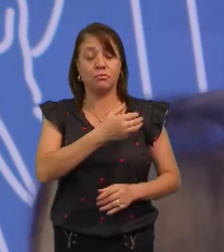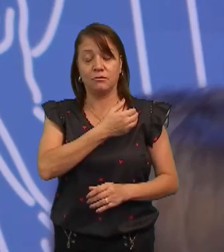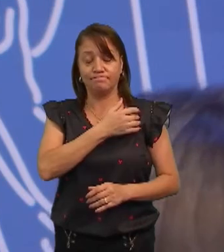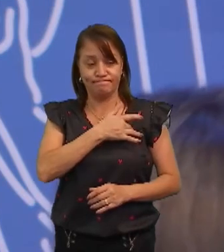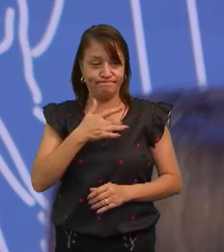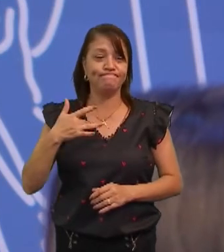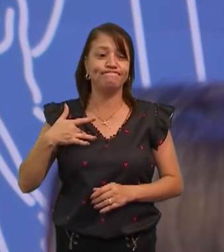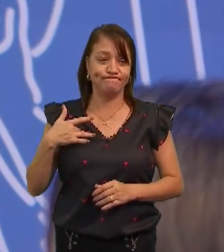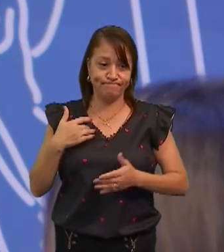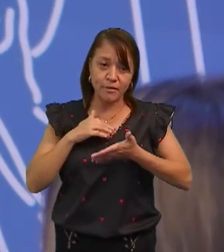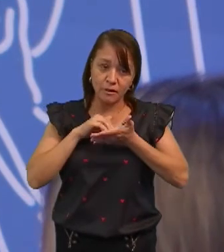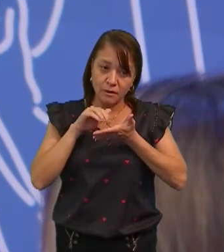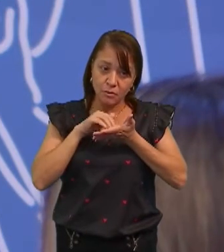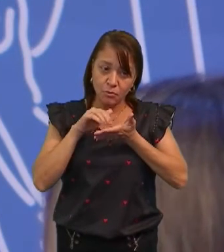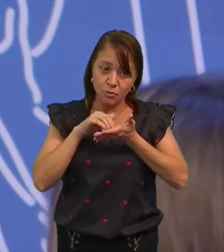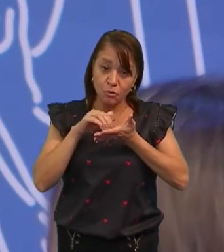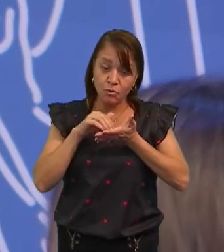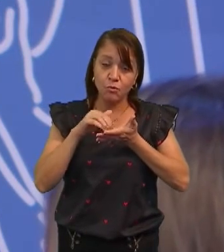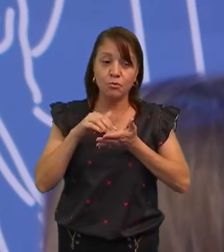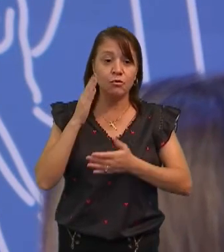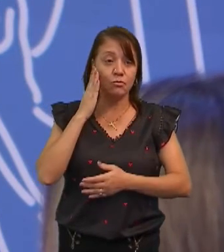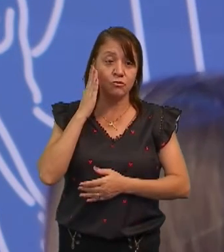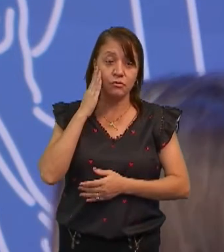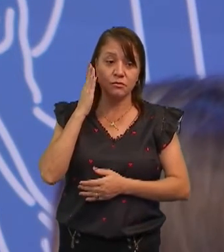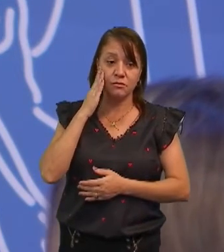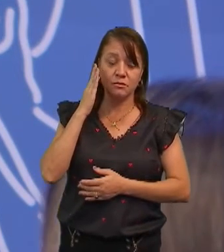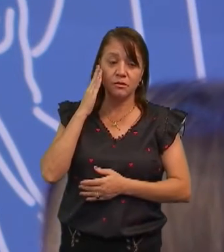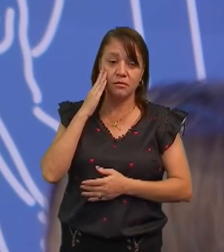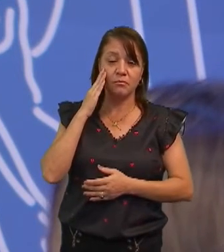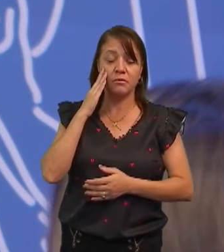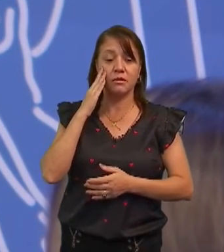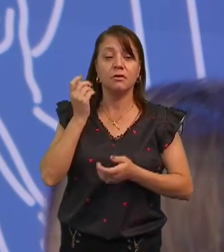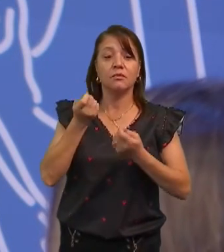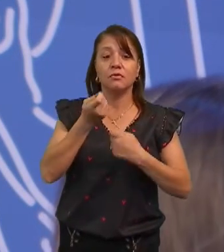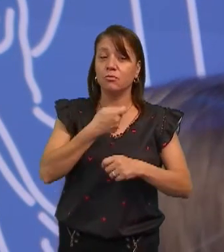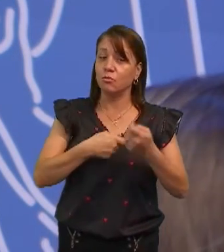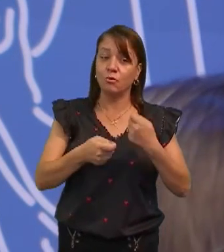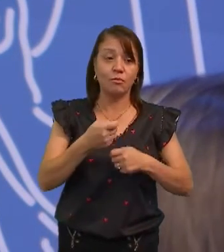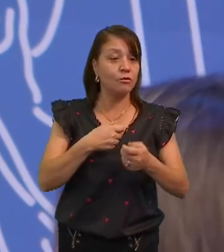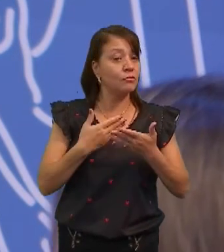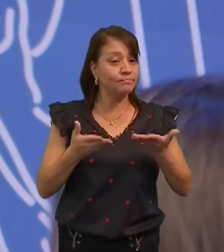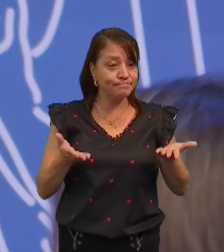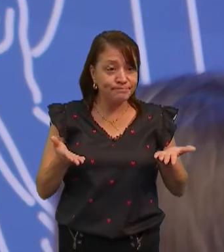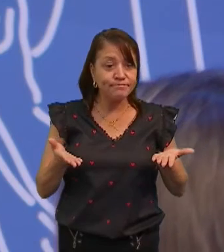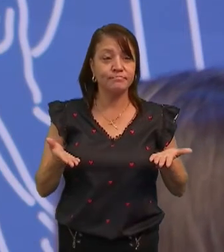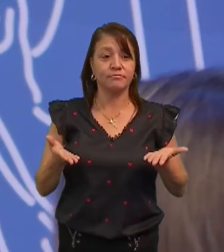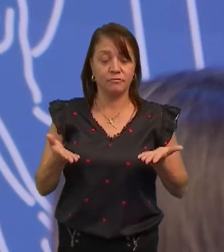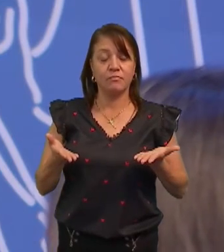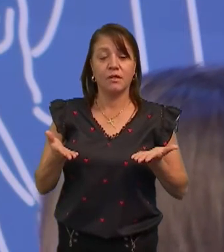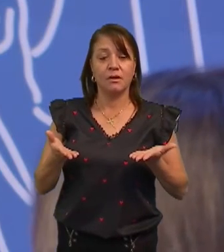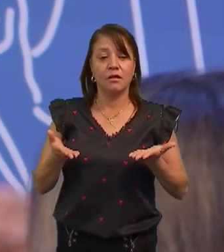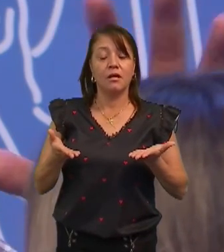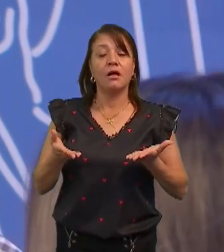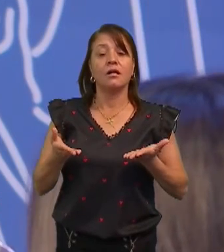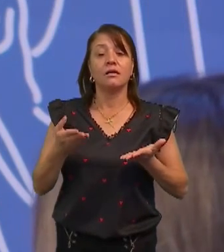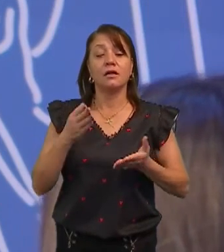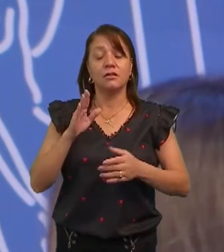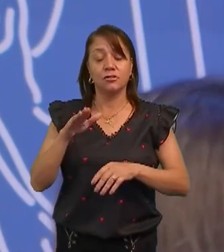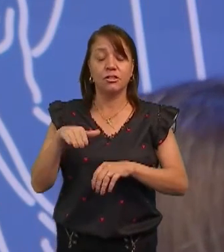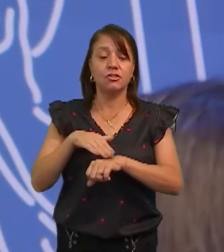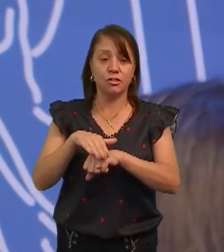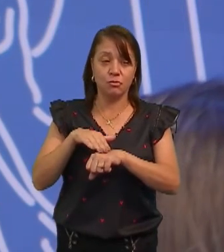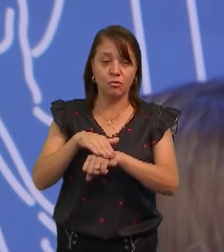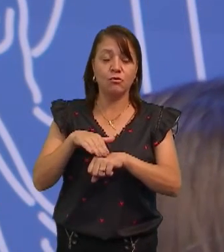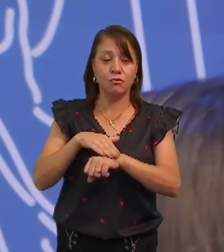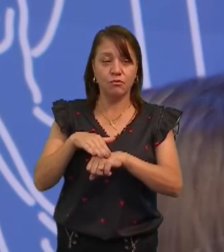gente vai saber que vai aumentar porque eh no passado a gente Nós lembramos muito bem a comunicação do executivo com o governo do